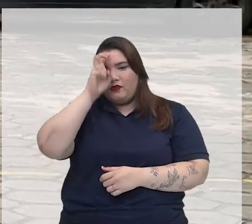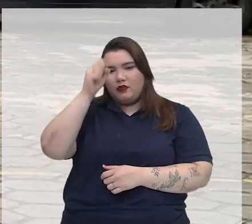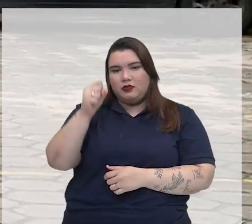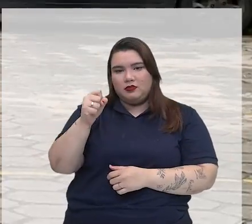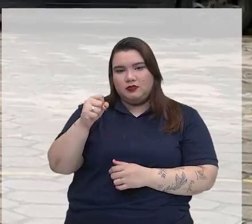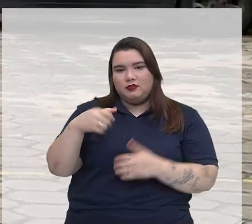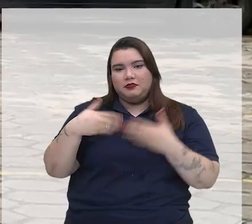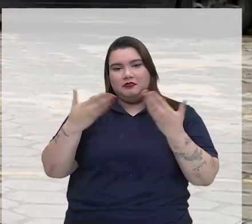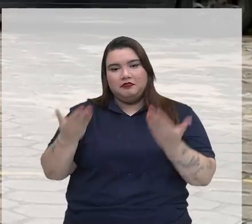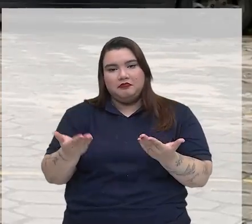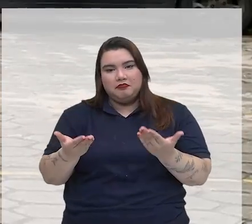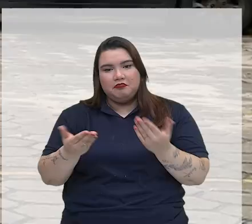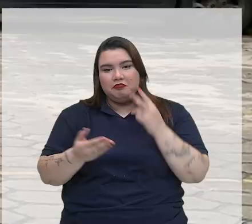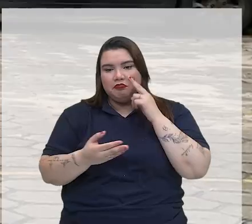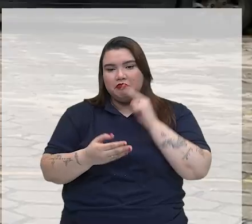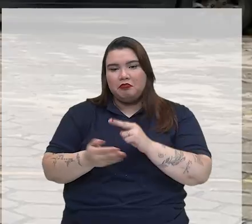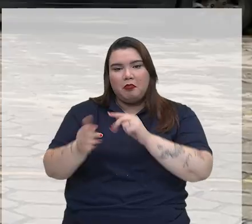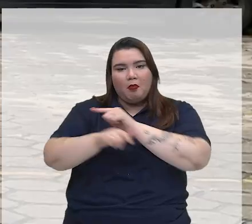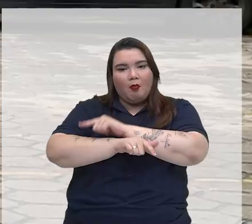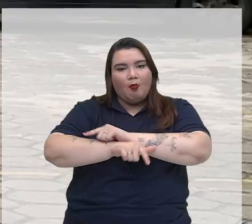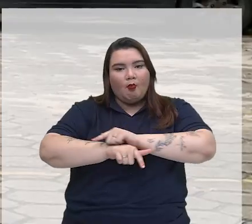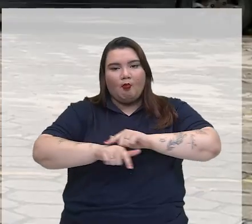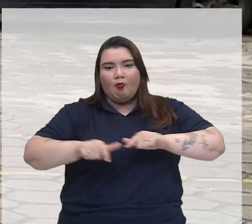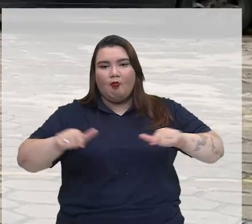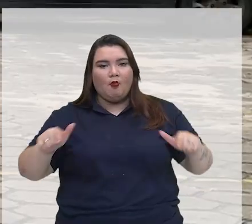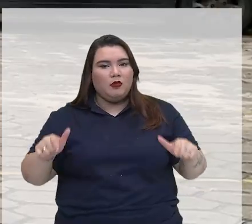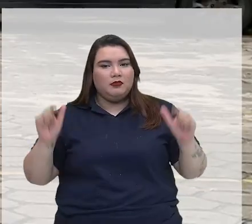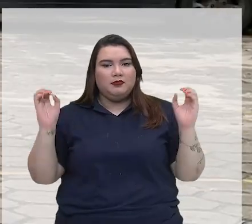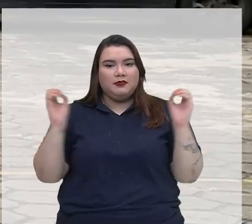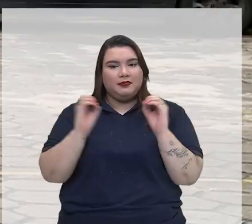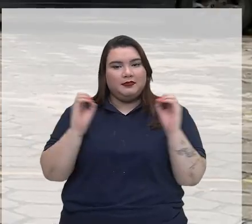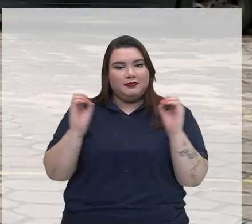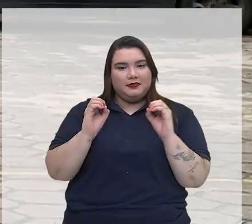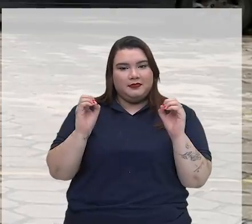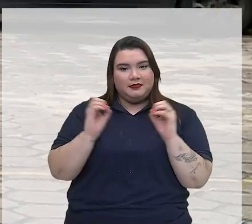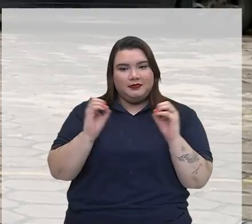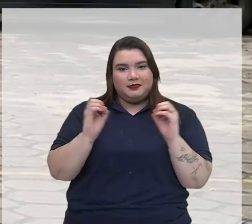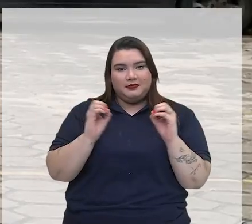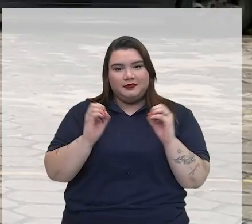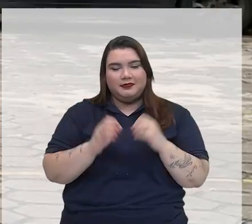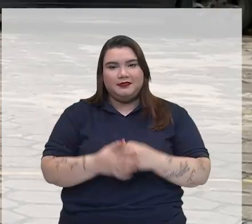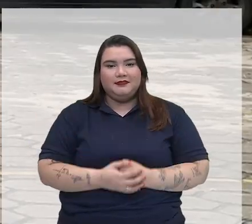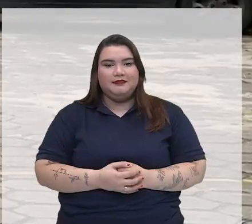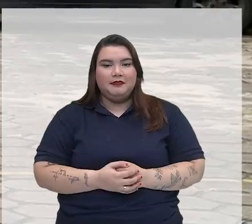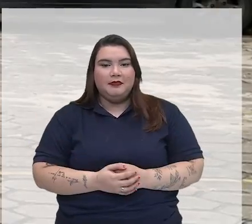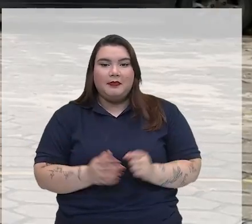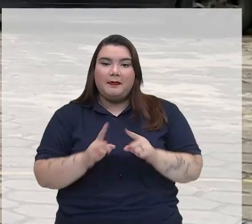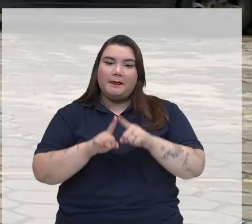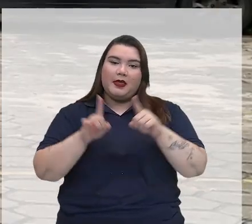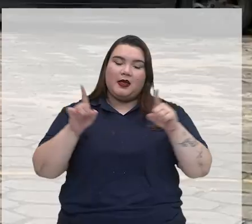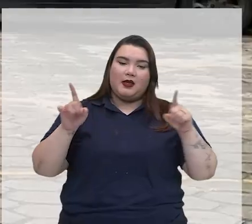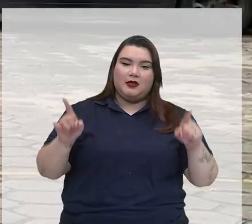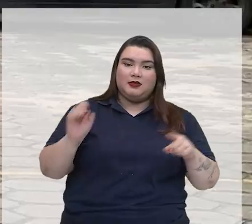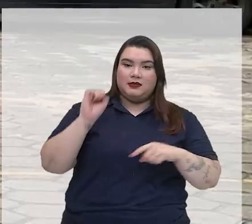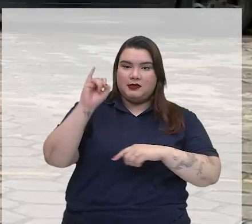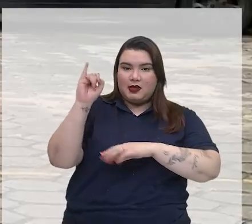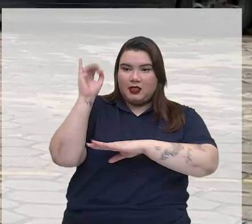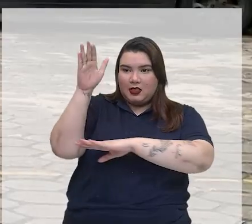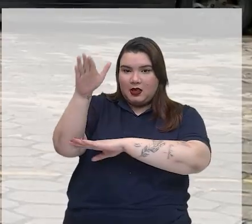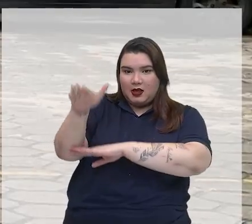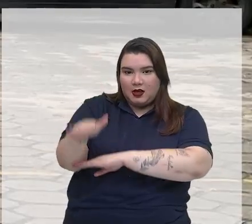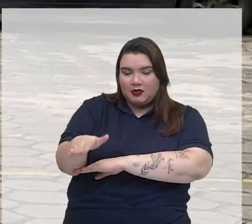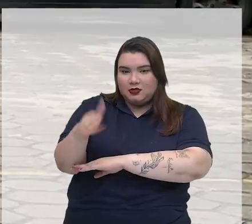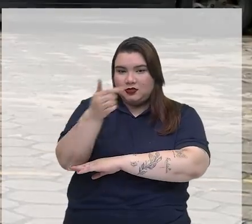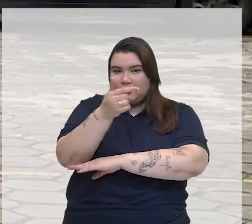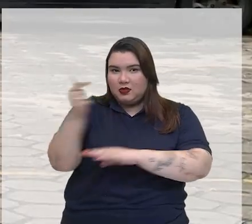intensa. Por isso, minha sombra não ficou projetada no chão. Porém, se a tarde não